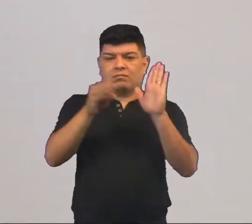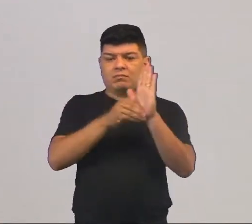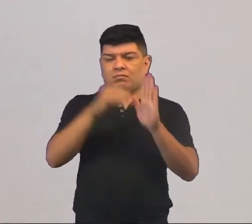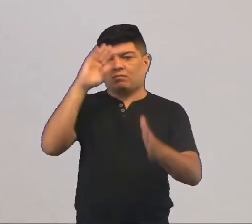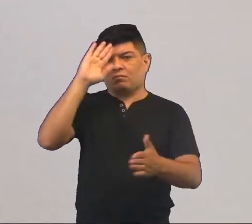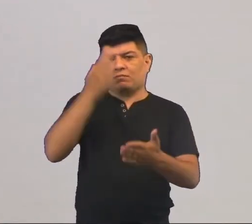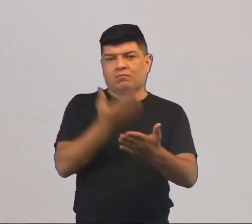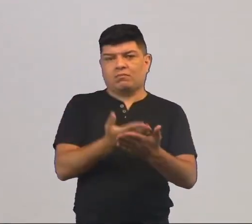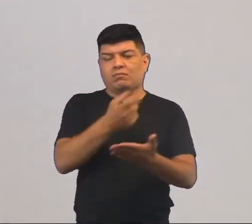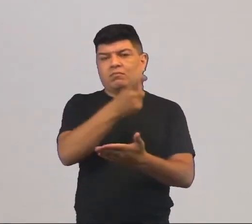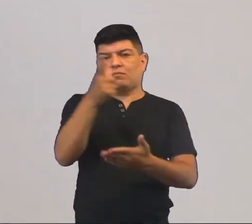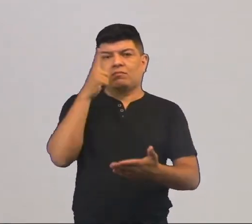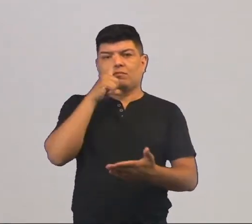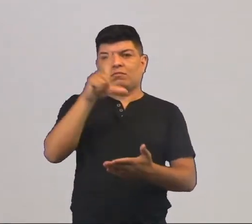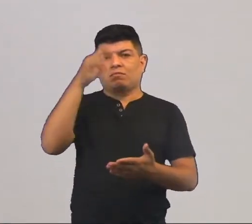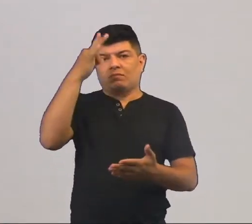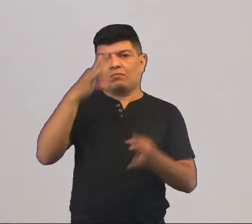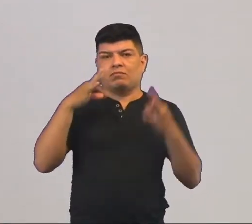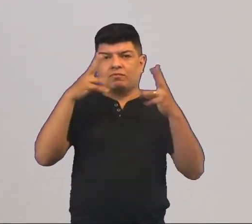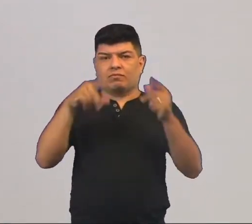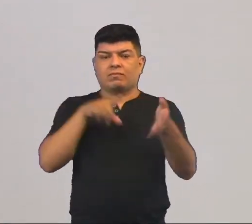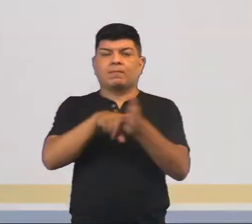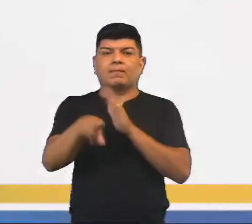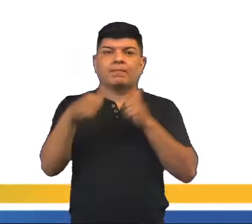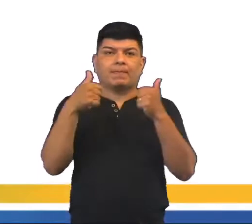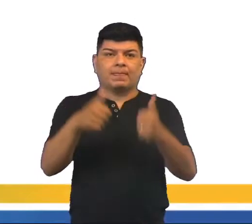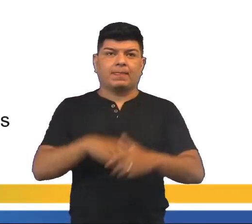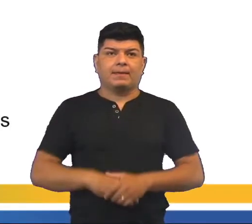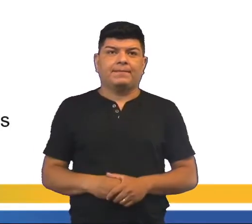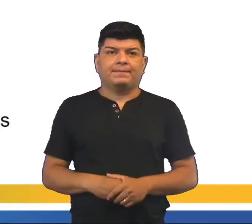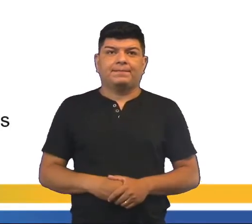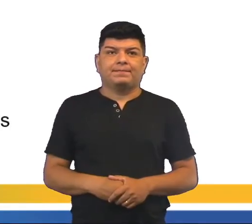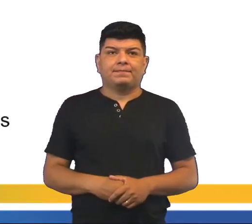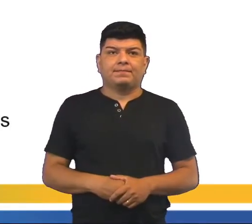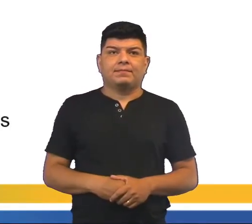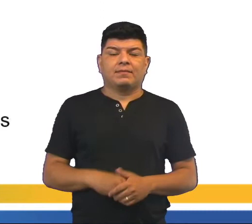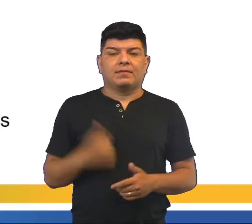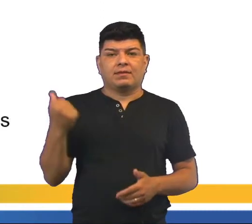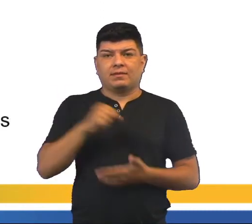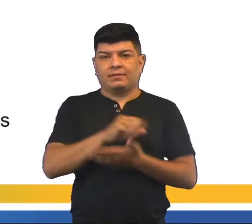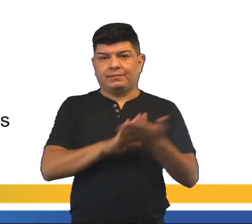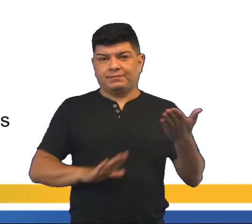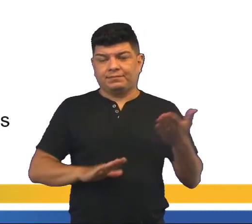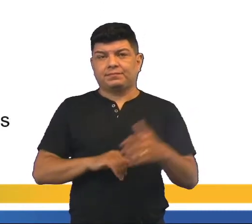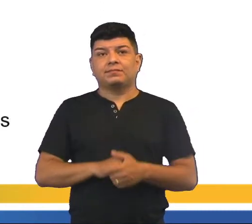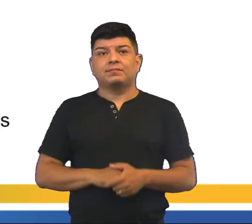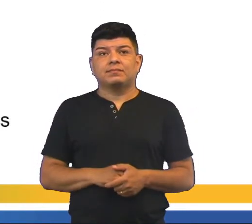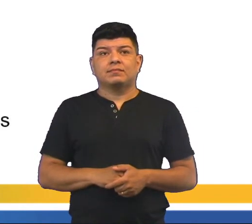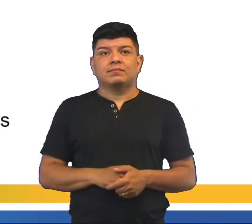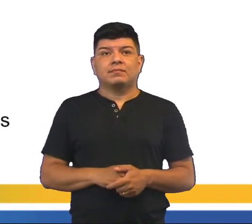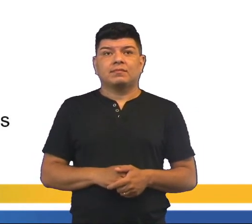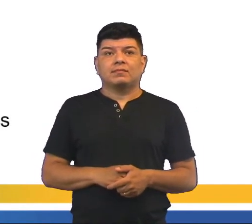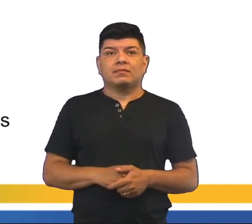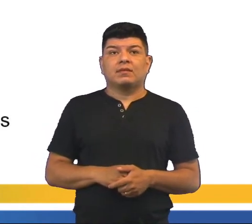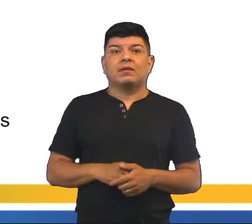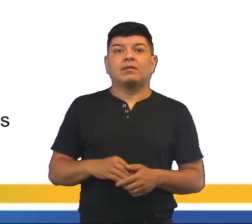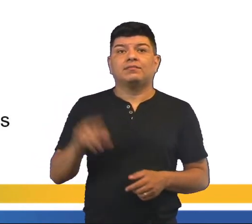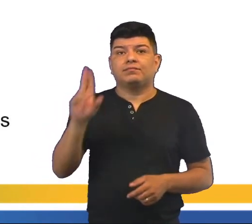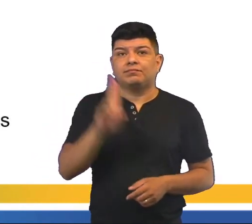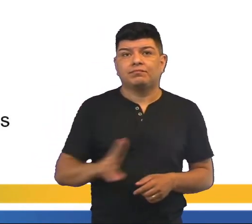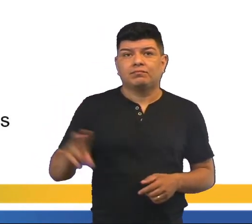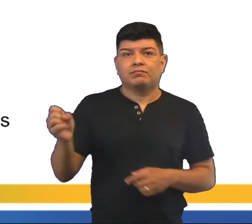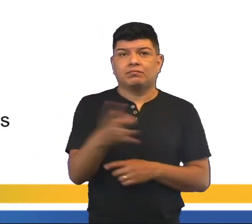Eu acredito que você vai acertar todas as questões. Vamos lá? Primeira questão. A implantação